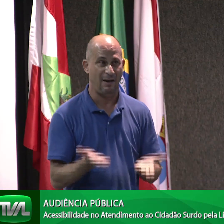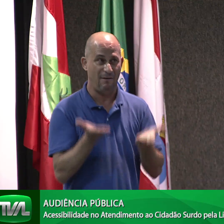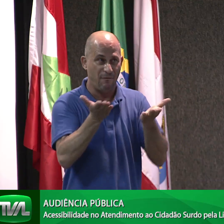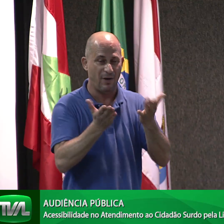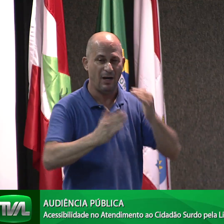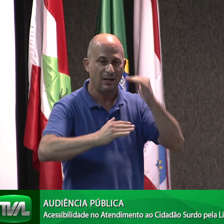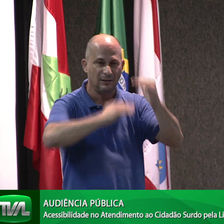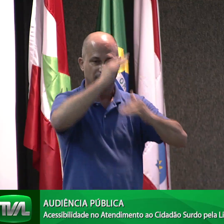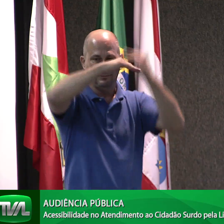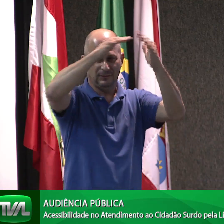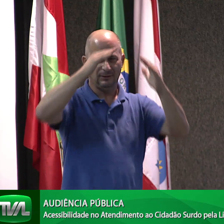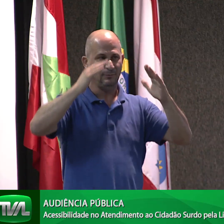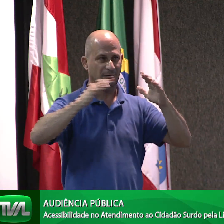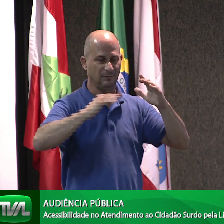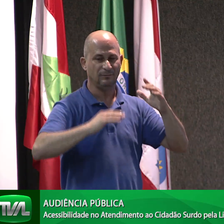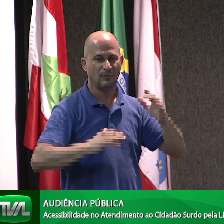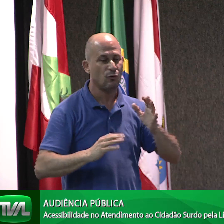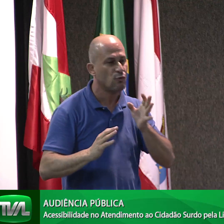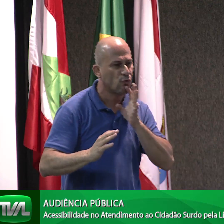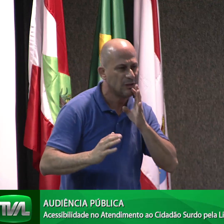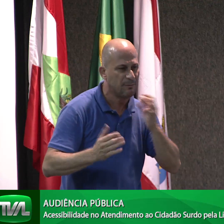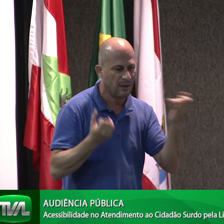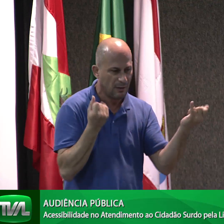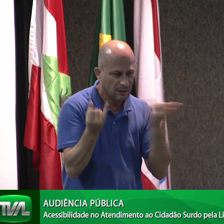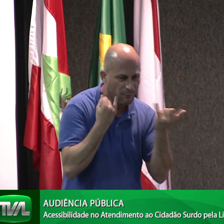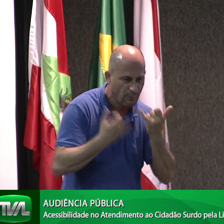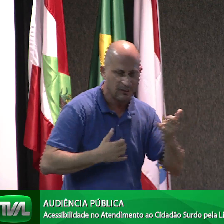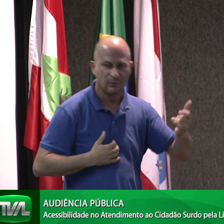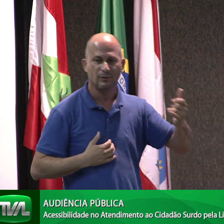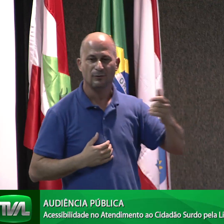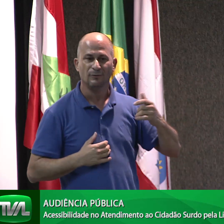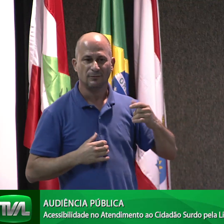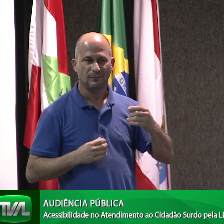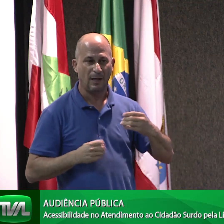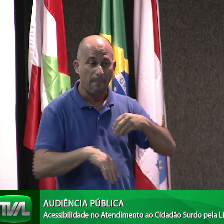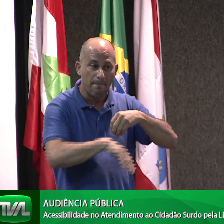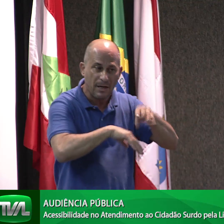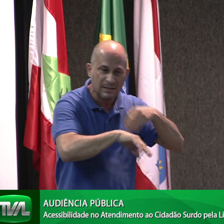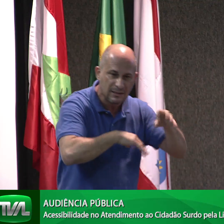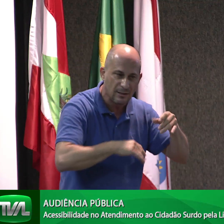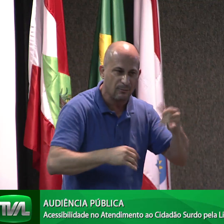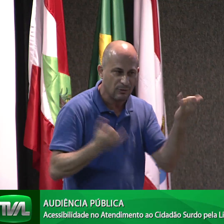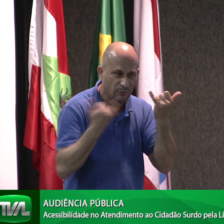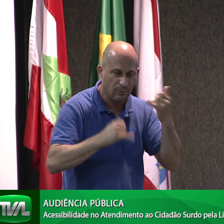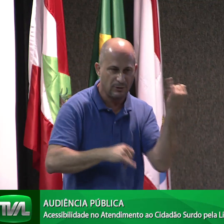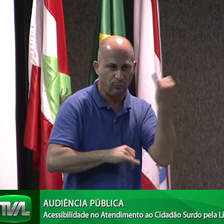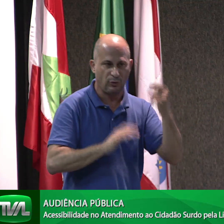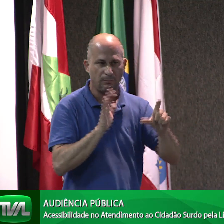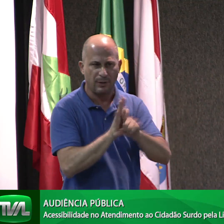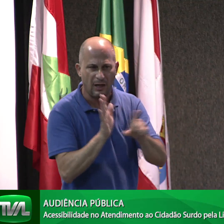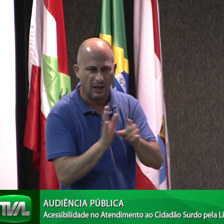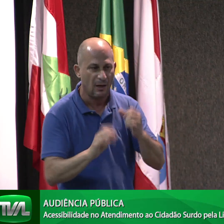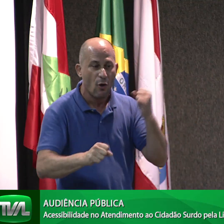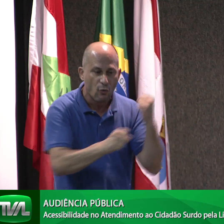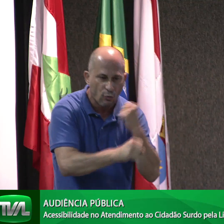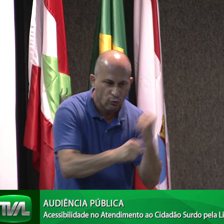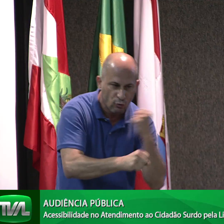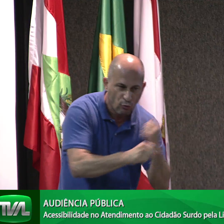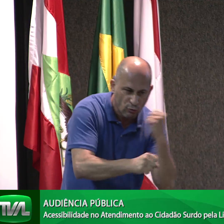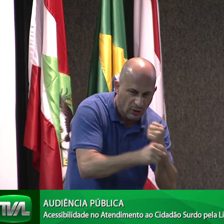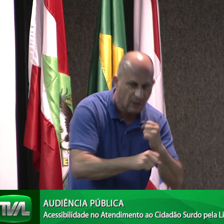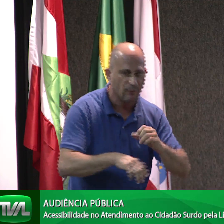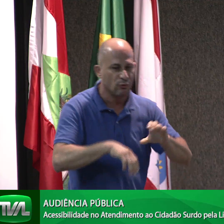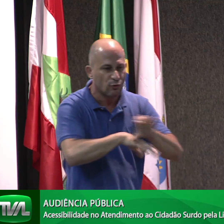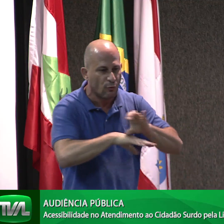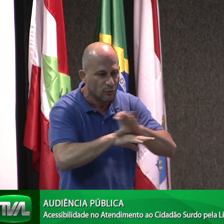Então, a gente trabalha para estruturar essa pirâmide. A gente é as pessoas que mantêm essa pirâmide. Então, a gente, às vezes,